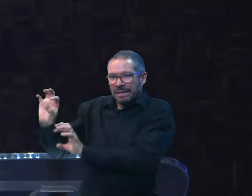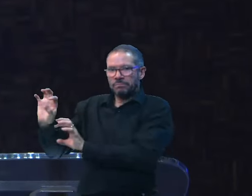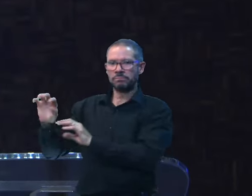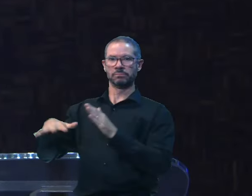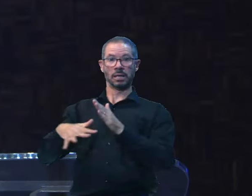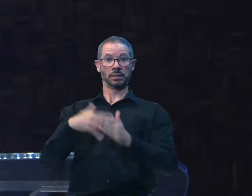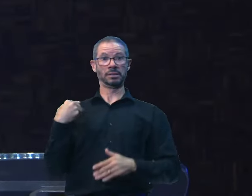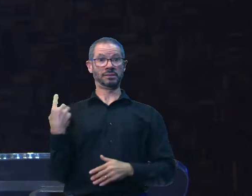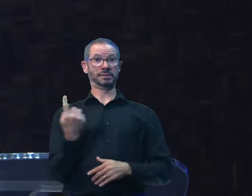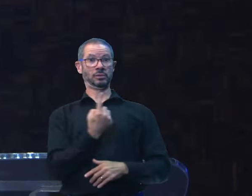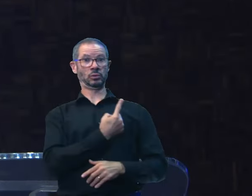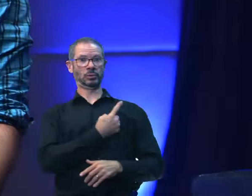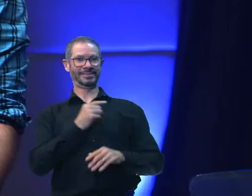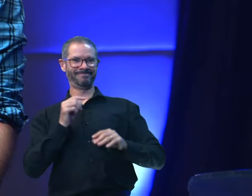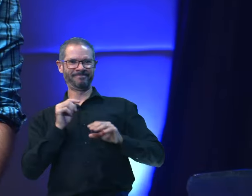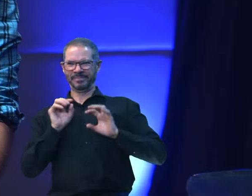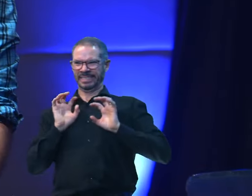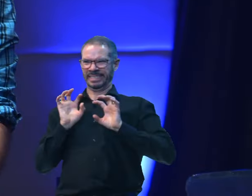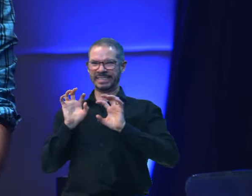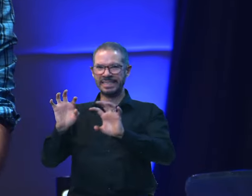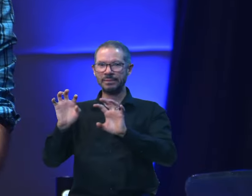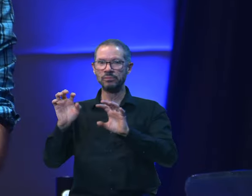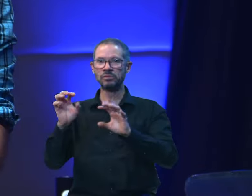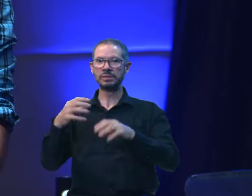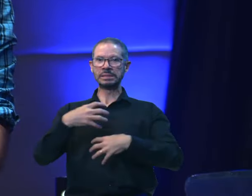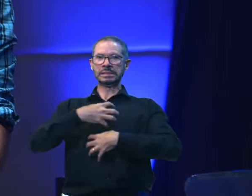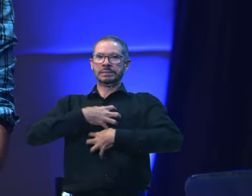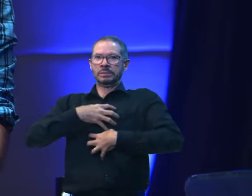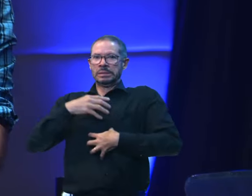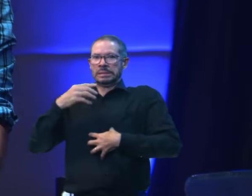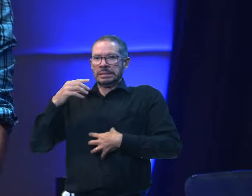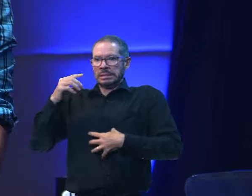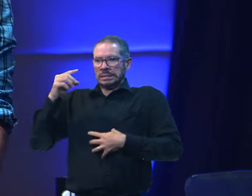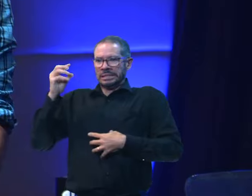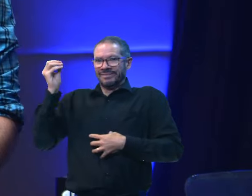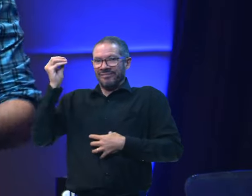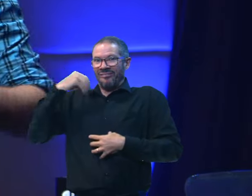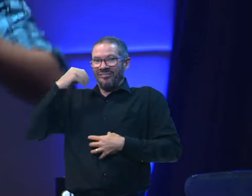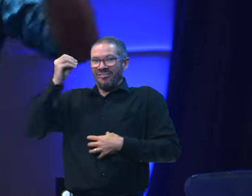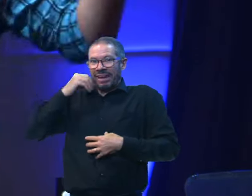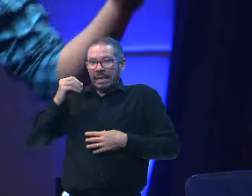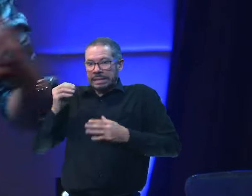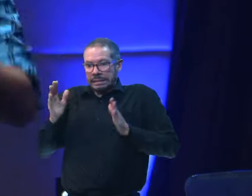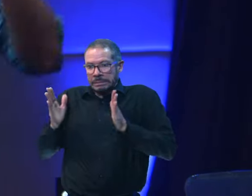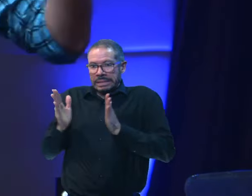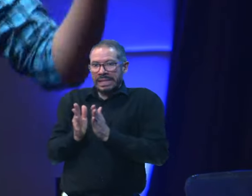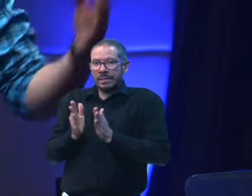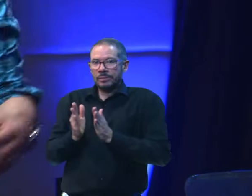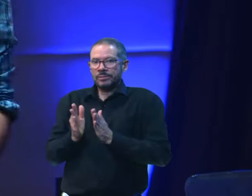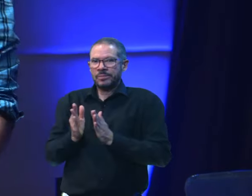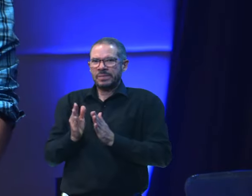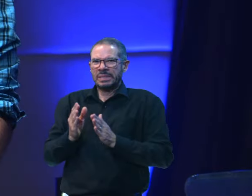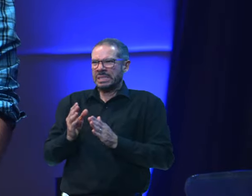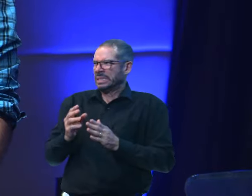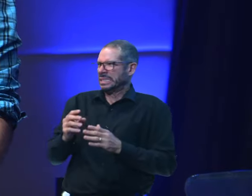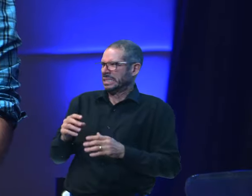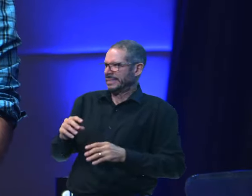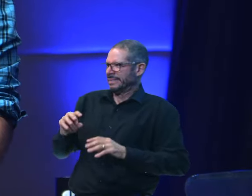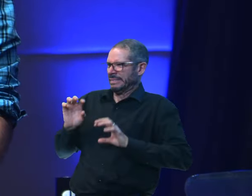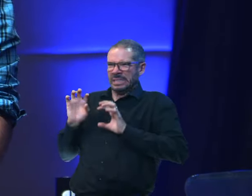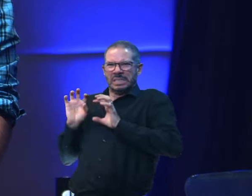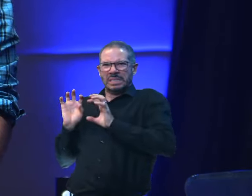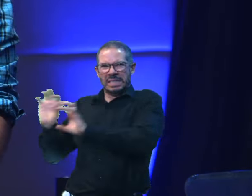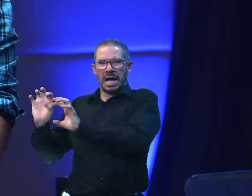Muitas vezes nós ferimos porque nos sentimos pequenos e acuados. E é só a nossa insegurança gritando e falando mais alto.